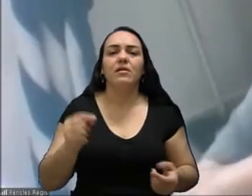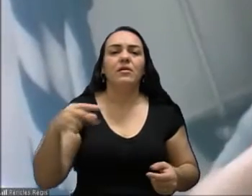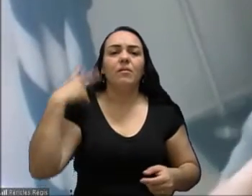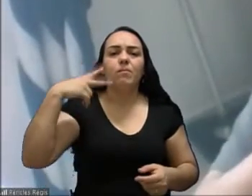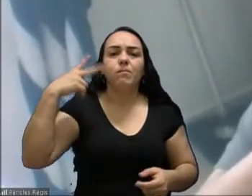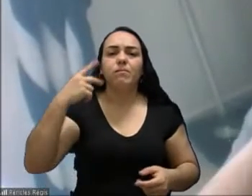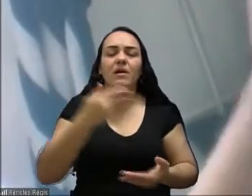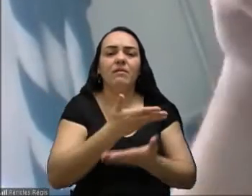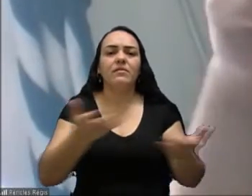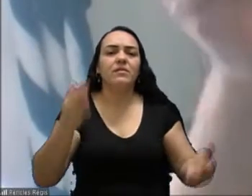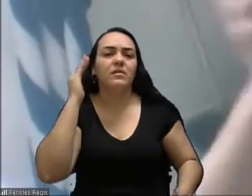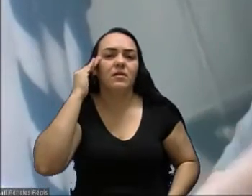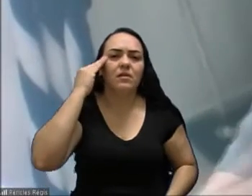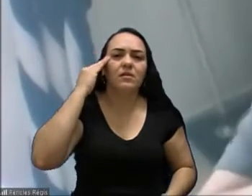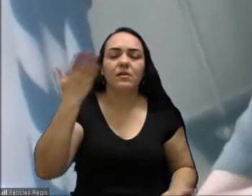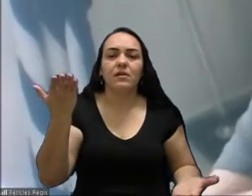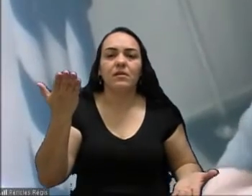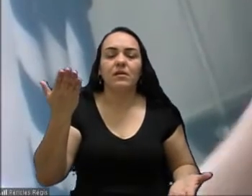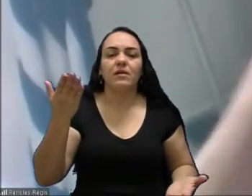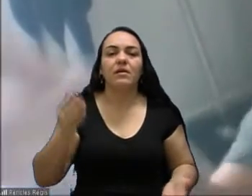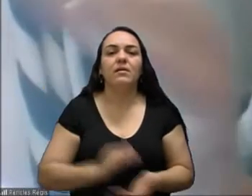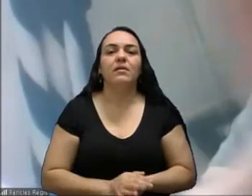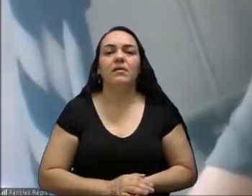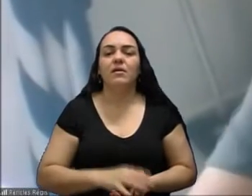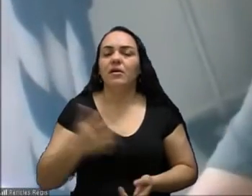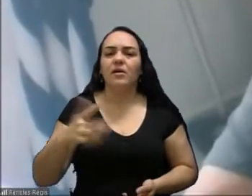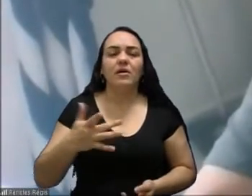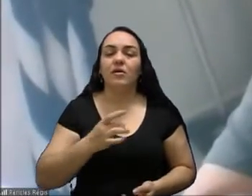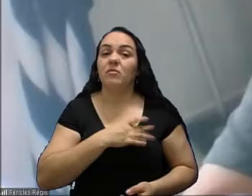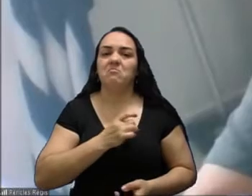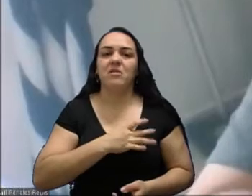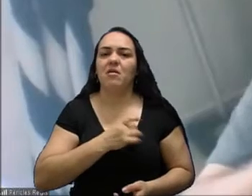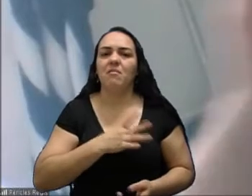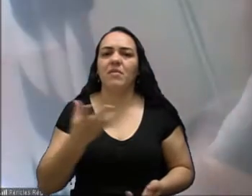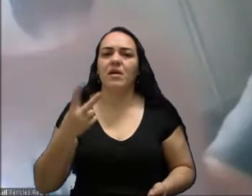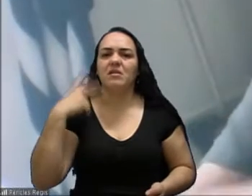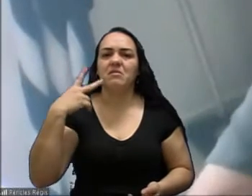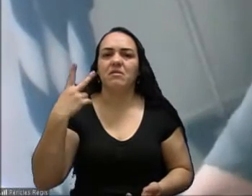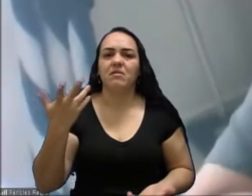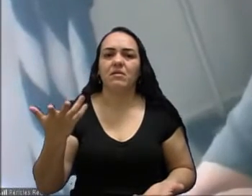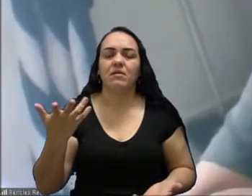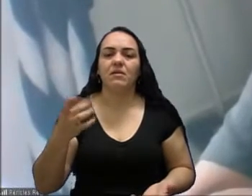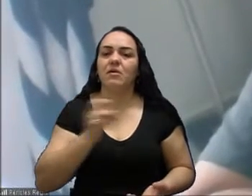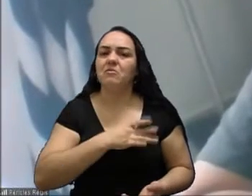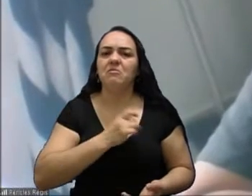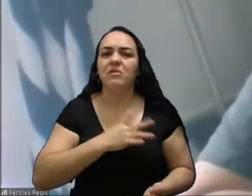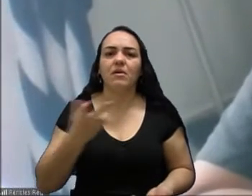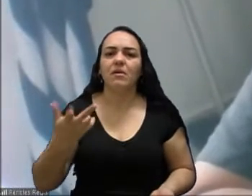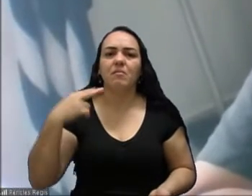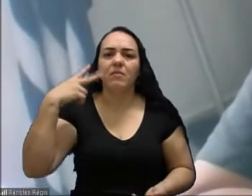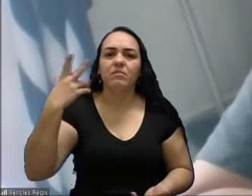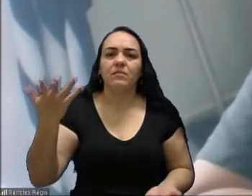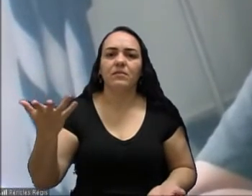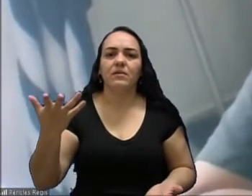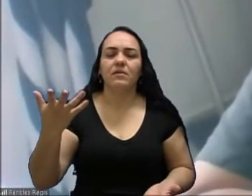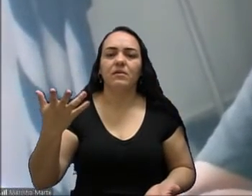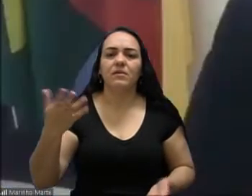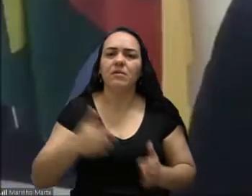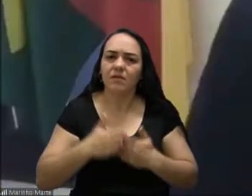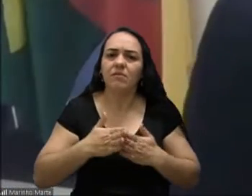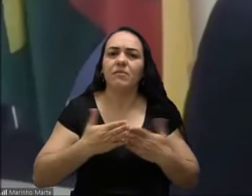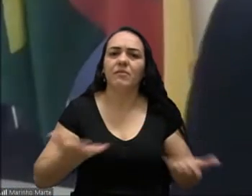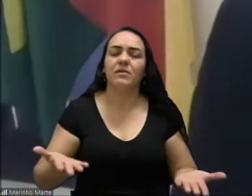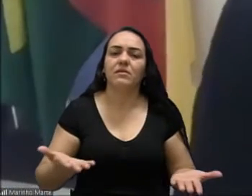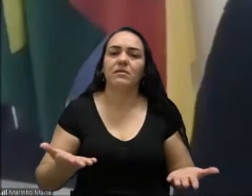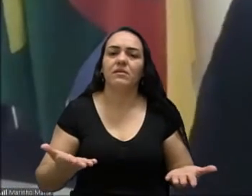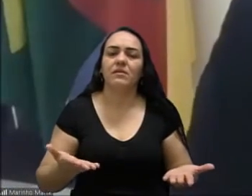vereadores fiquem ai contra o pé você acha que eu tenho medo de vereador você acha que eu tenho medo de vereador ah tenha santa paciência